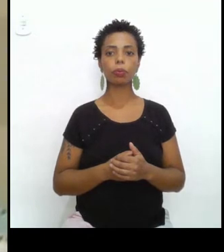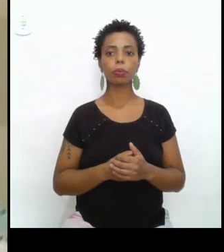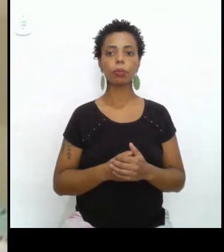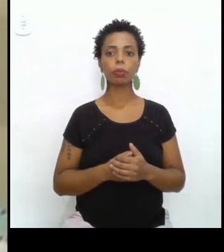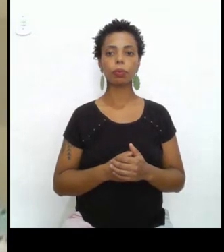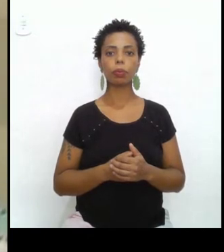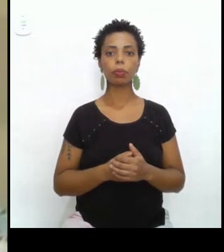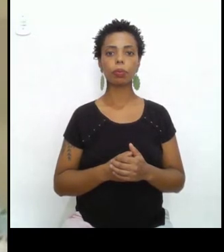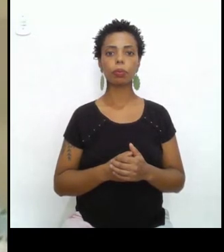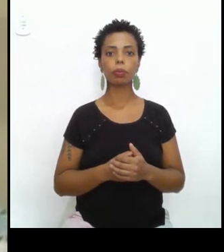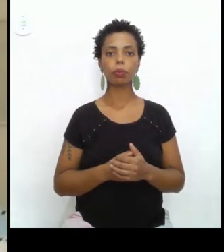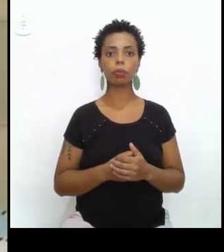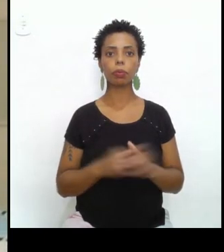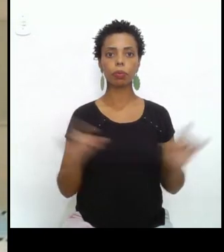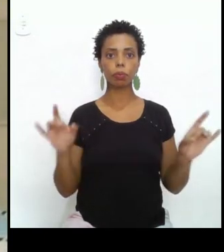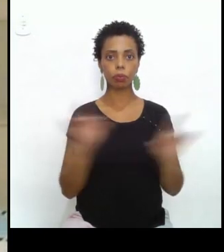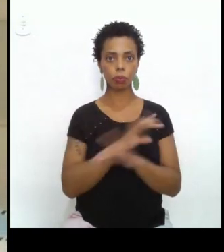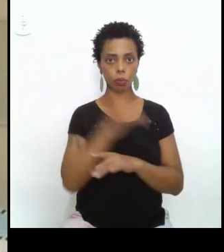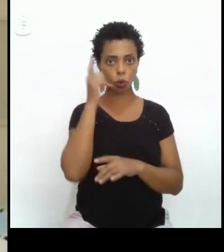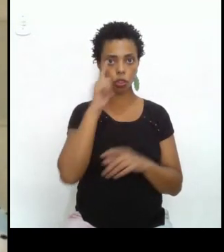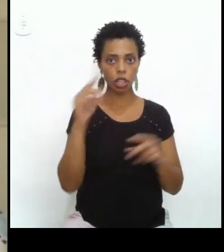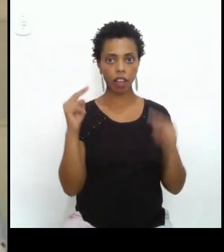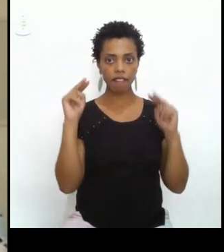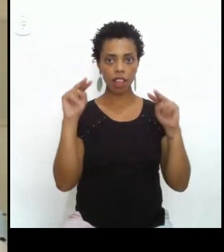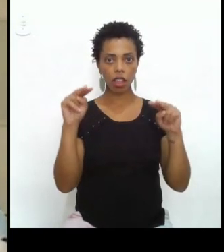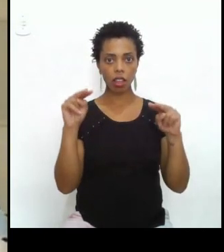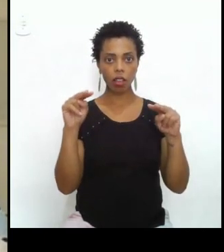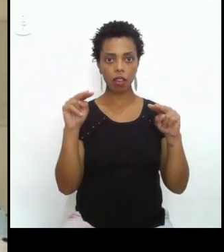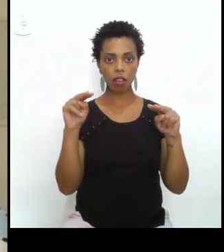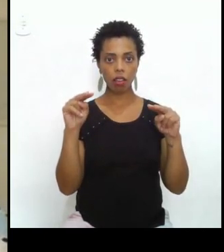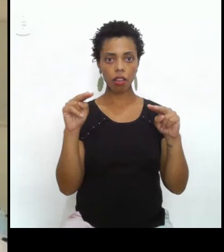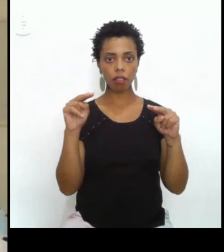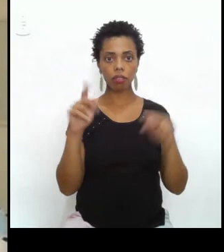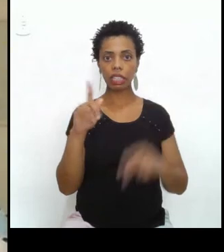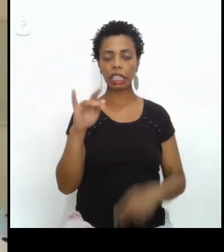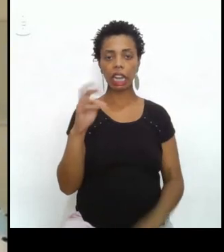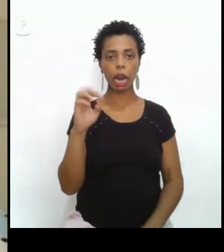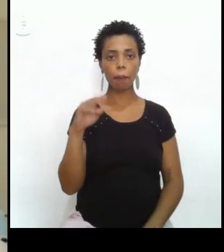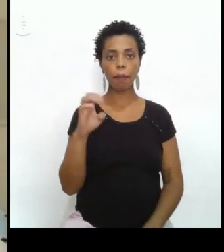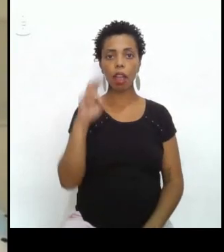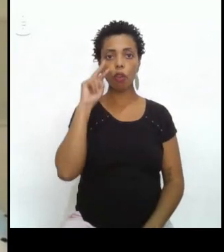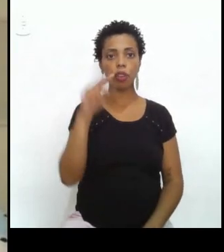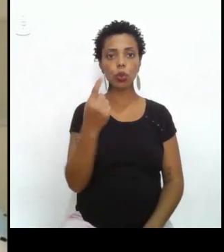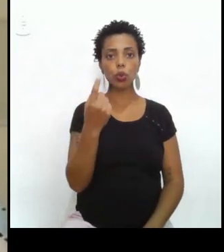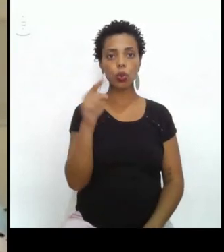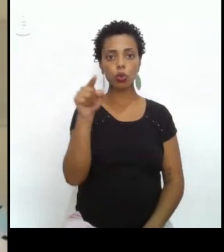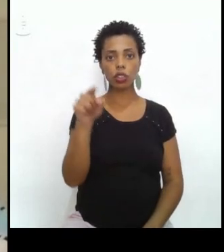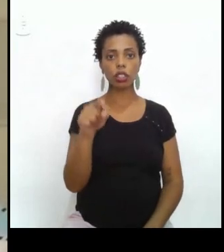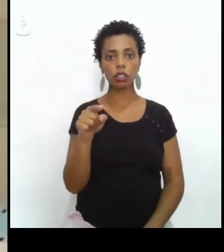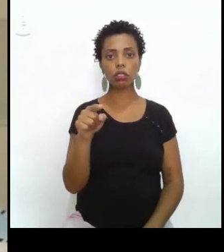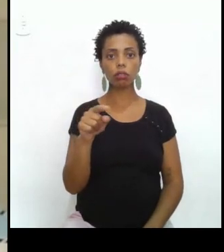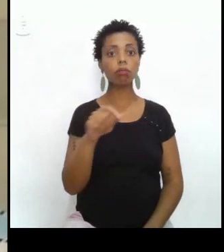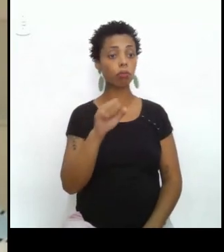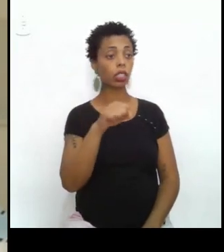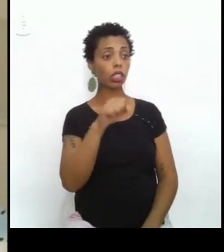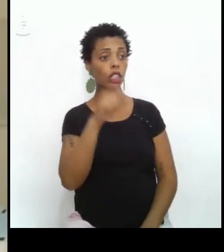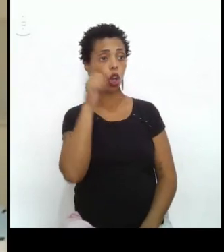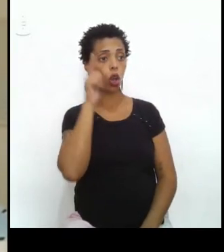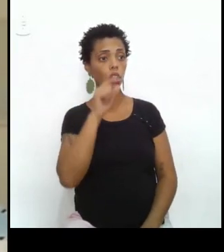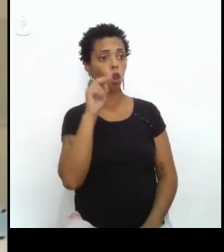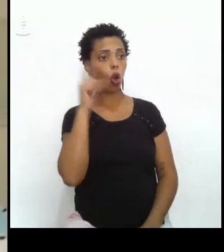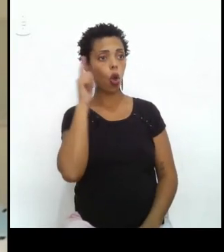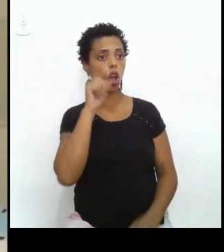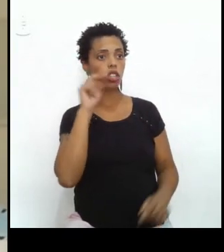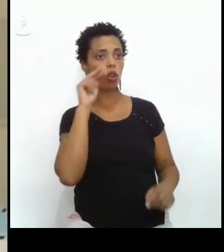foi ninguém não só estou te vendo assim Bruno estou vendo aqui a libertação uma